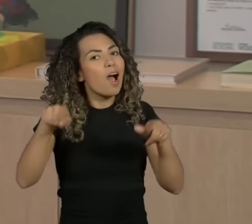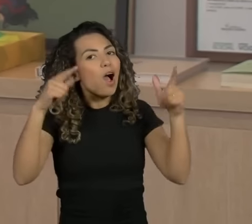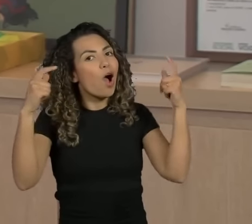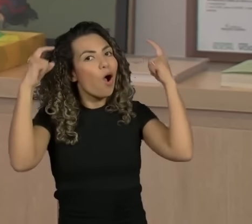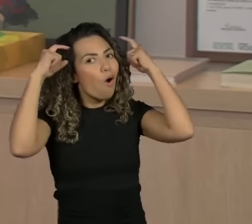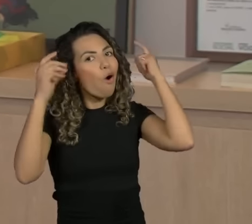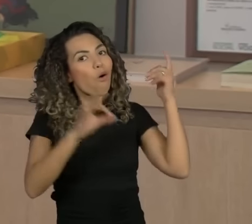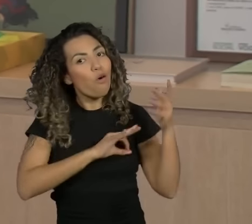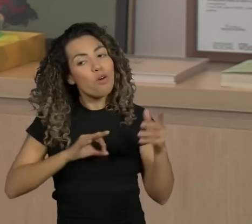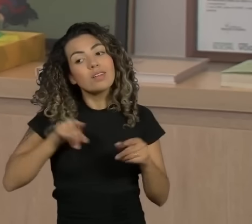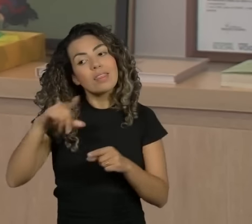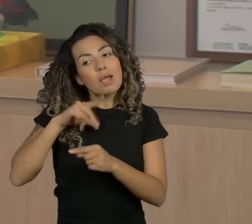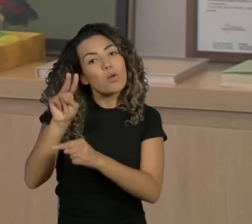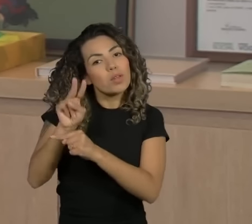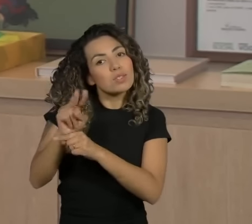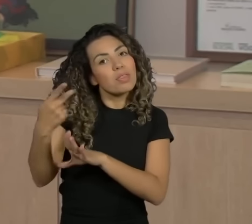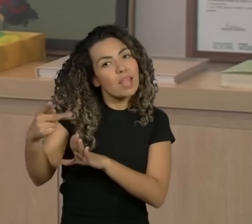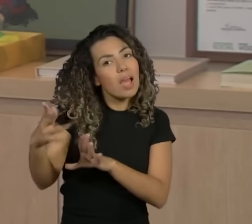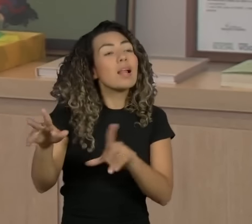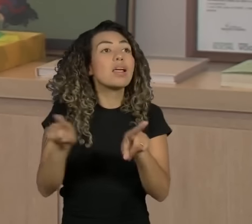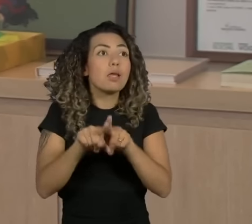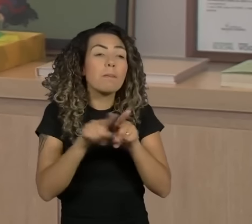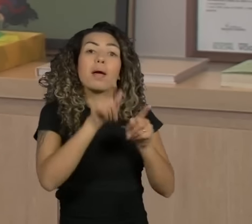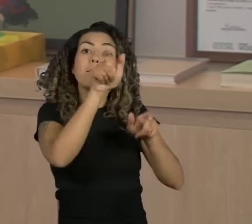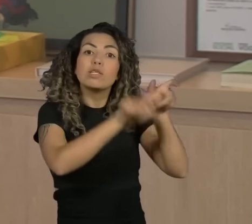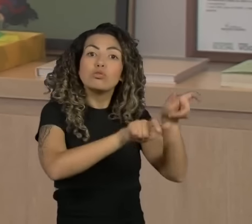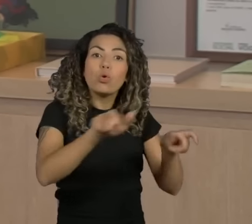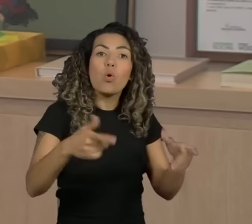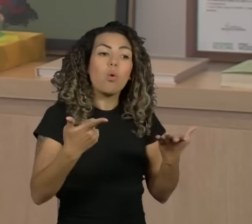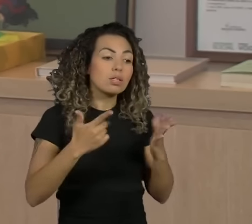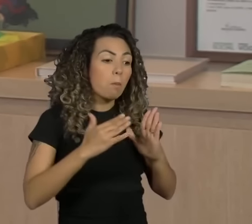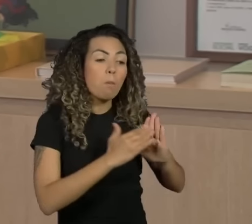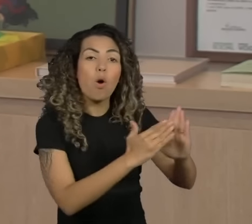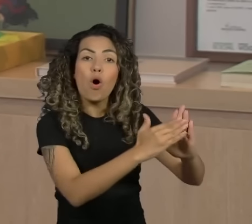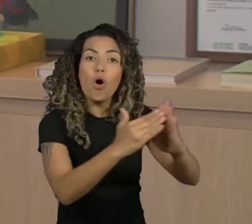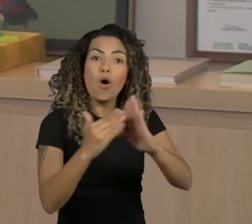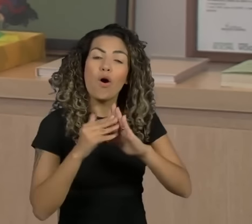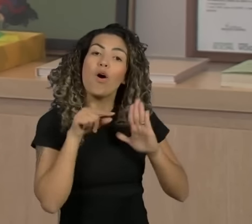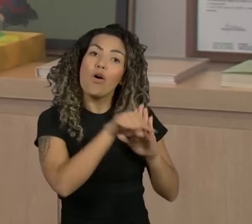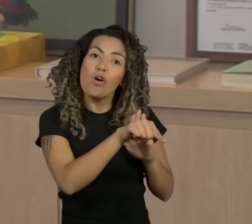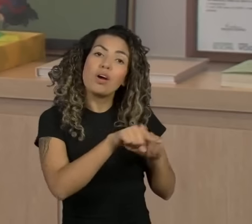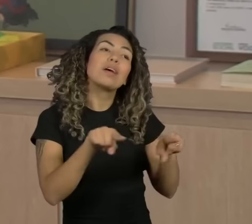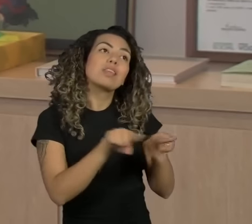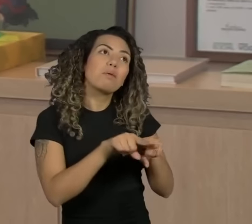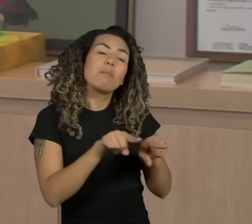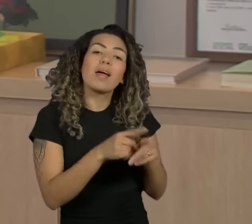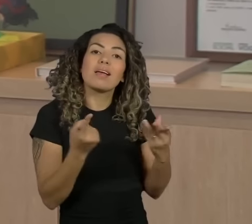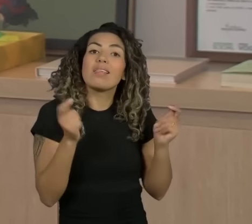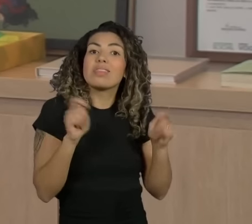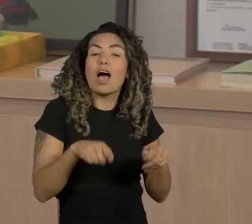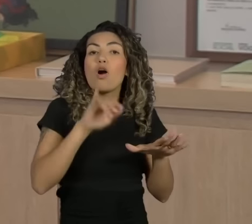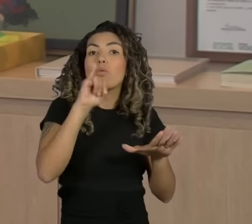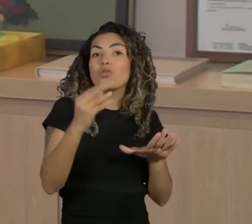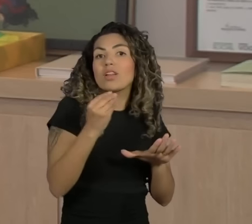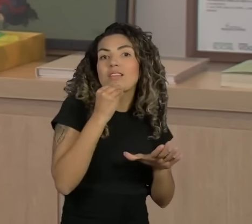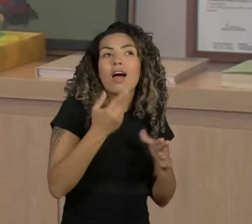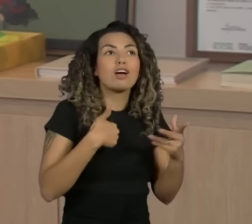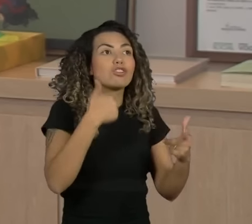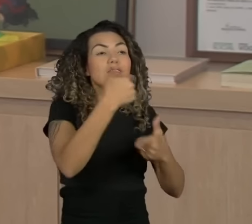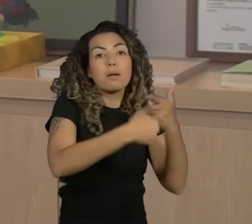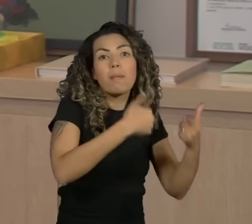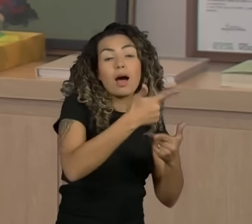ser protegida, para as pessoas e a população local, que passa a ter muito mais oportunidade de emprego,